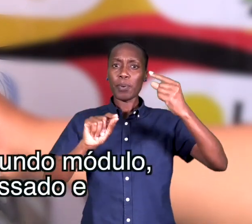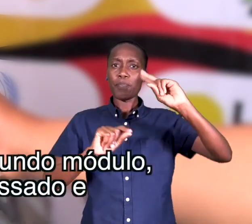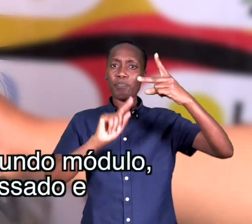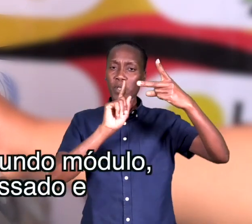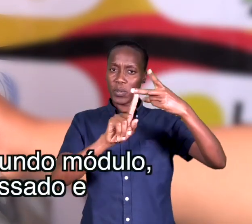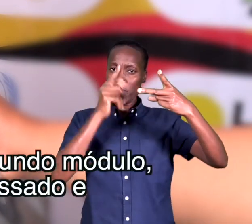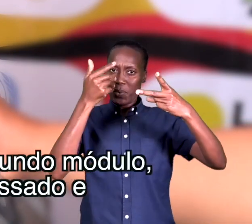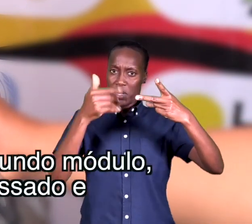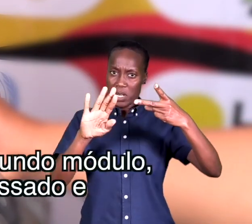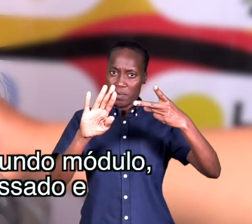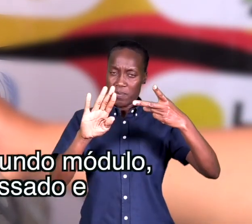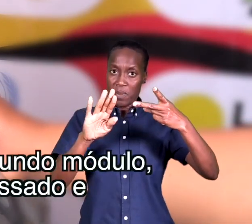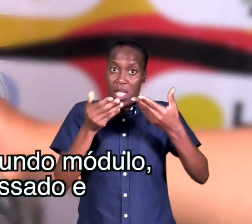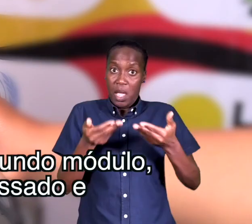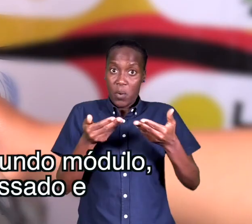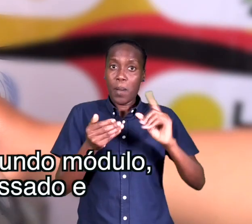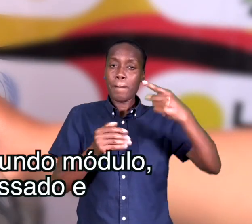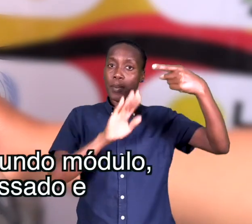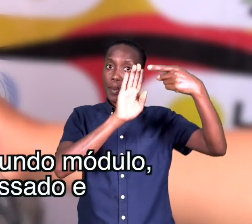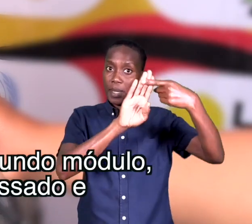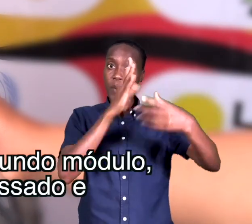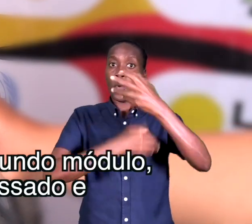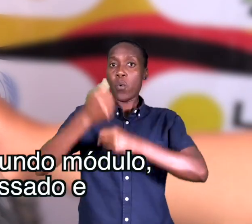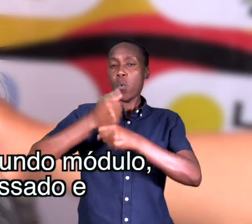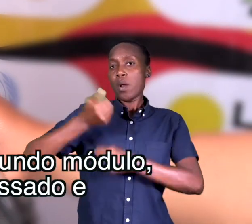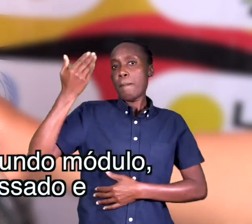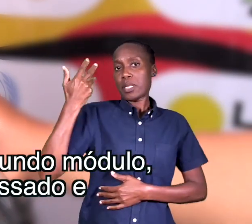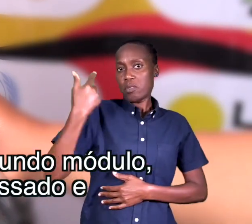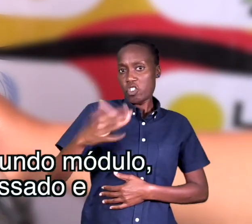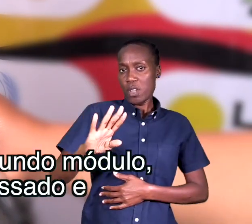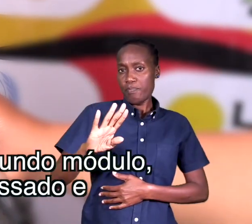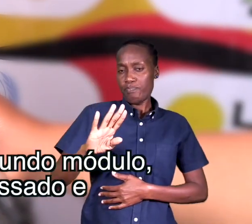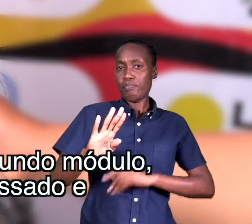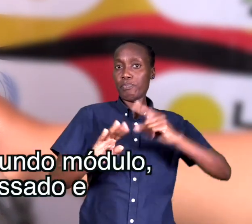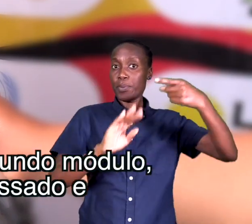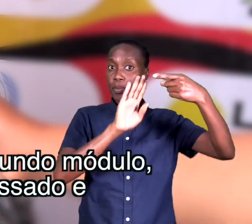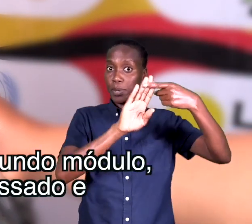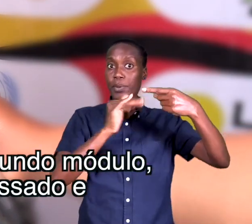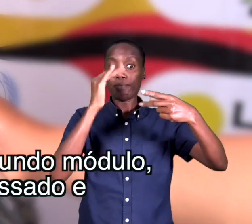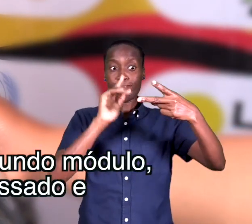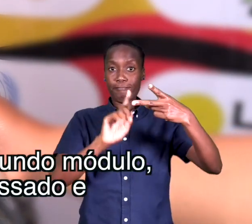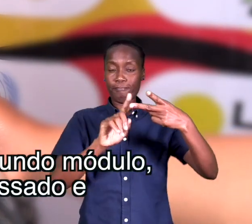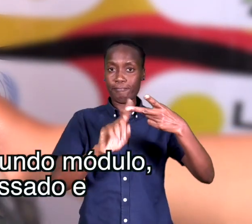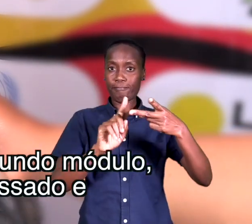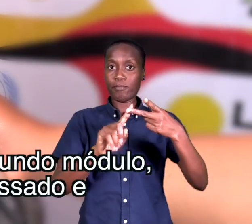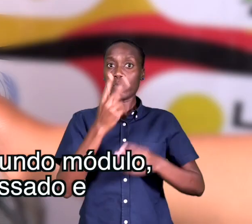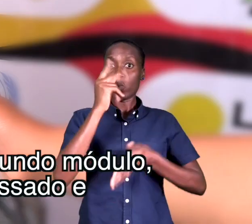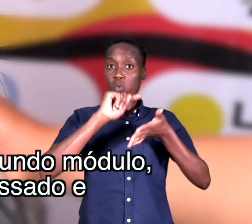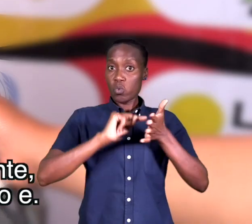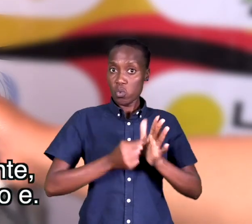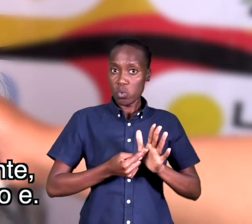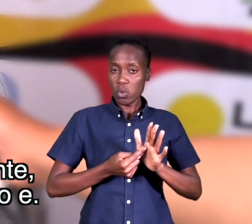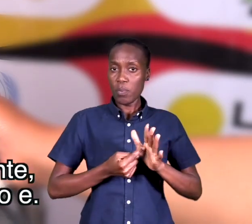Mediante os conteúdos, esse é o segundo módulo, já tivemos o primeiro no ano passado,